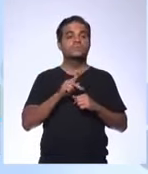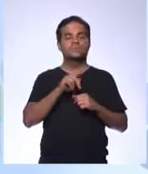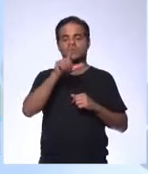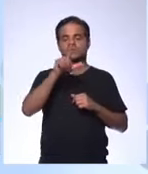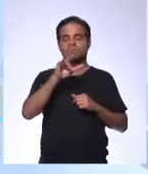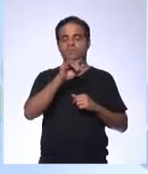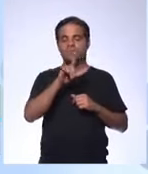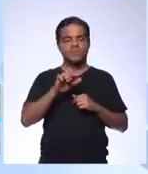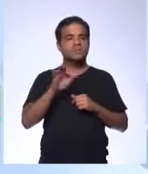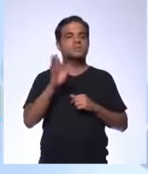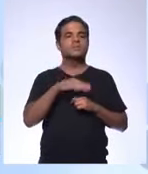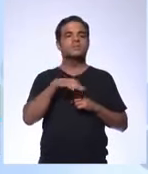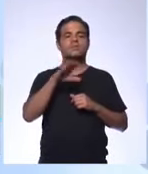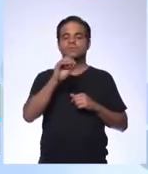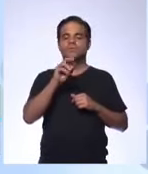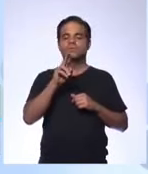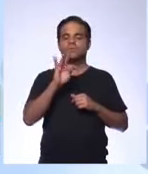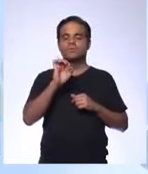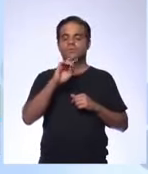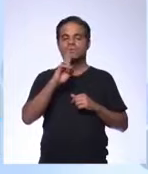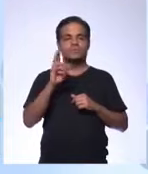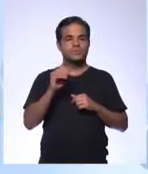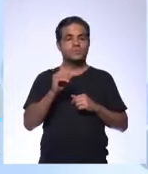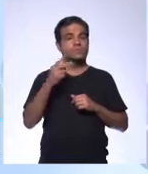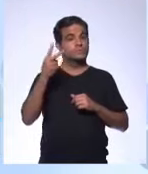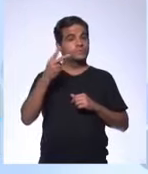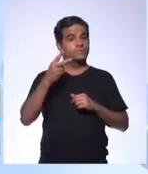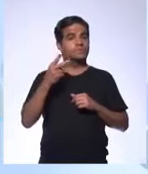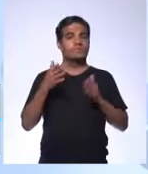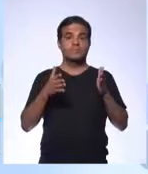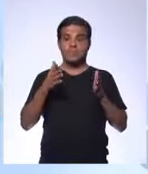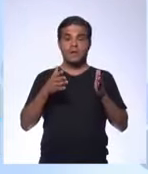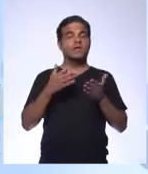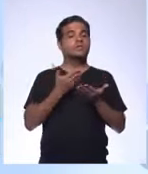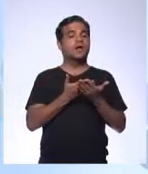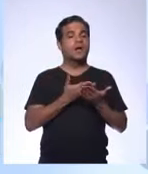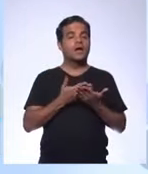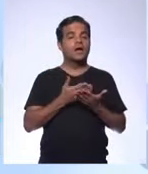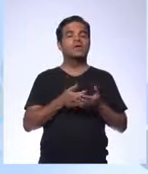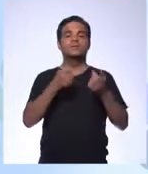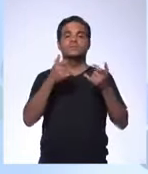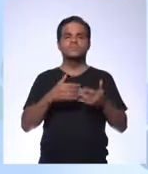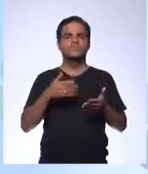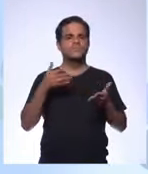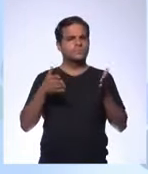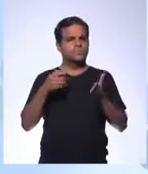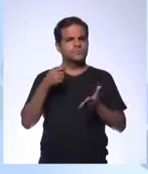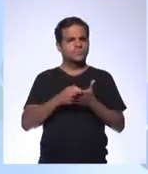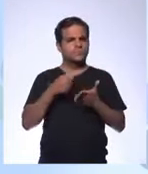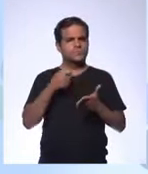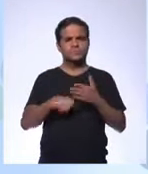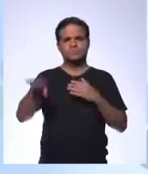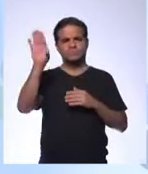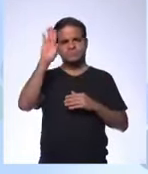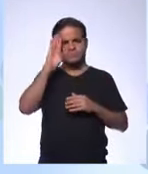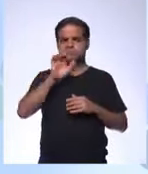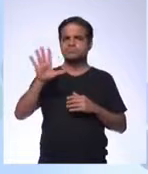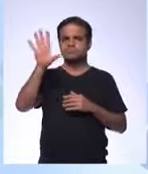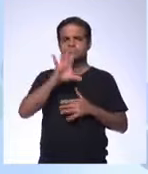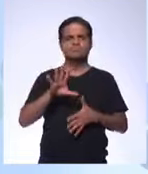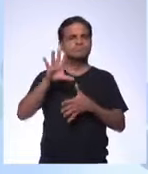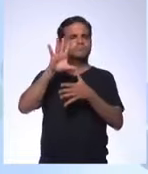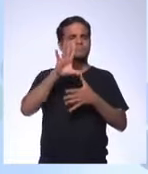Luíse Coutinho e hoje nós teremos a segunda parte da aula sobre as ditaduras cívico-militares na América